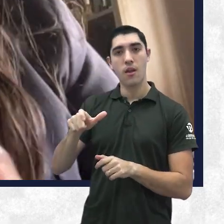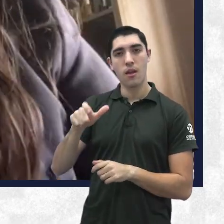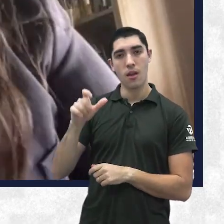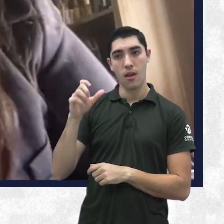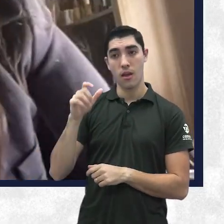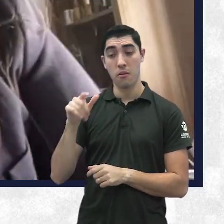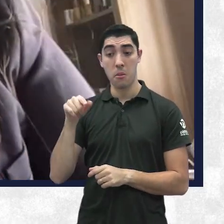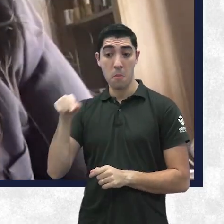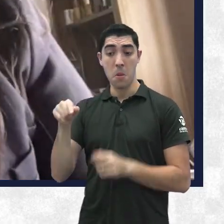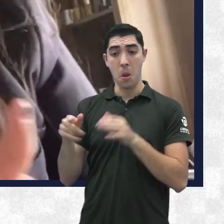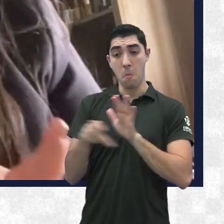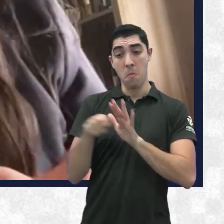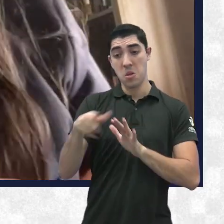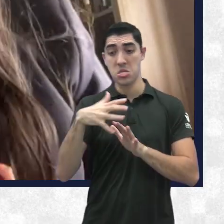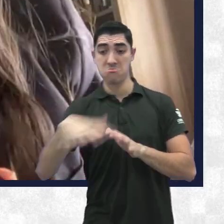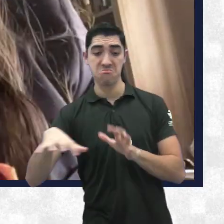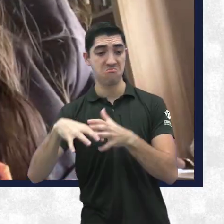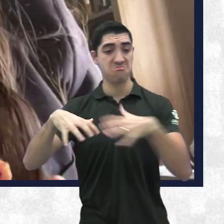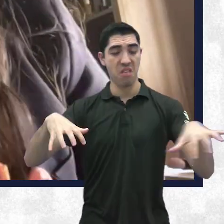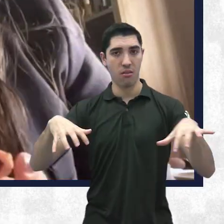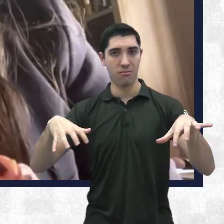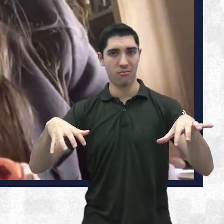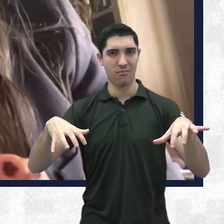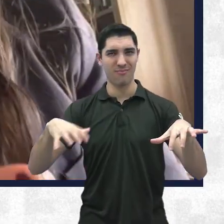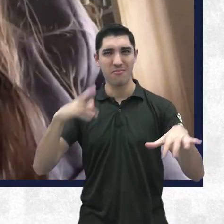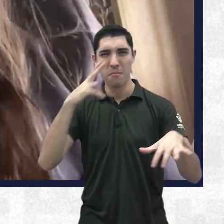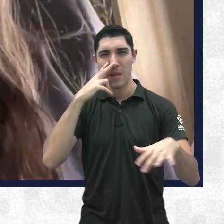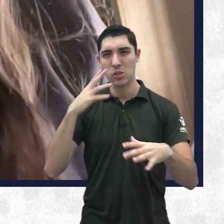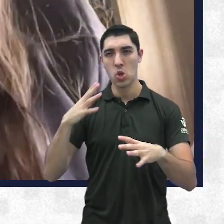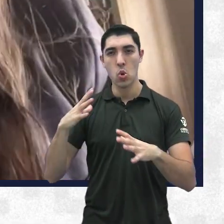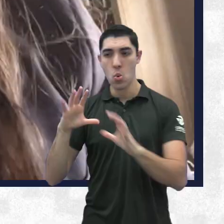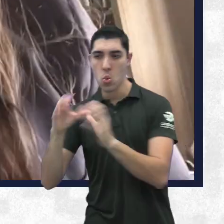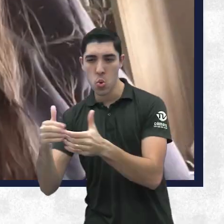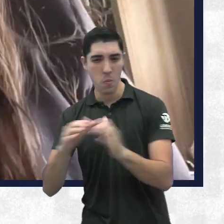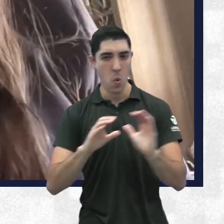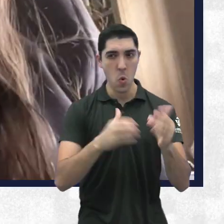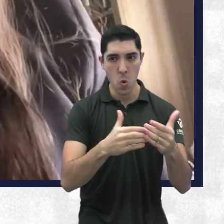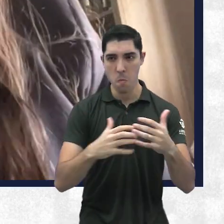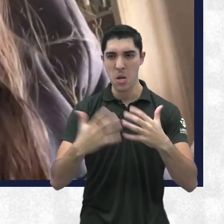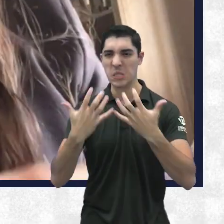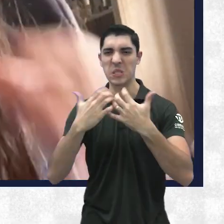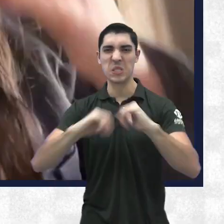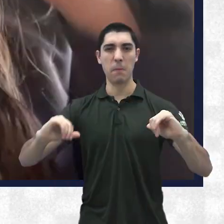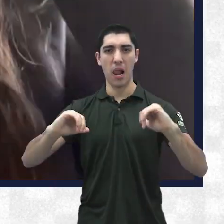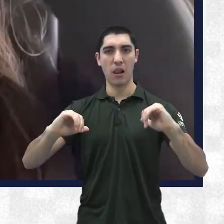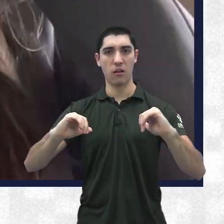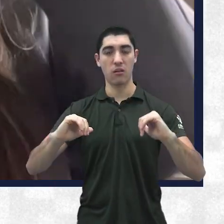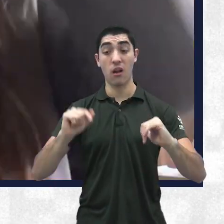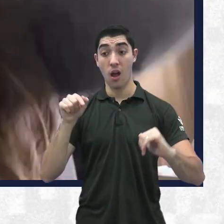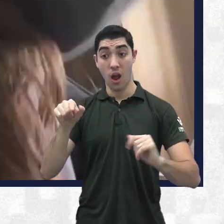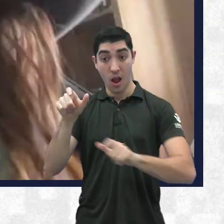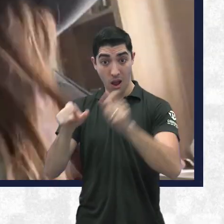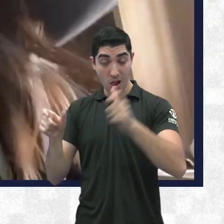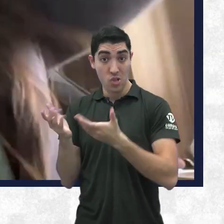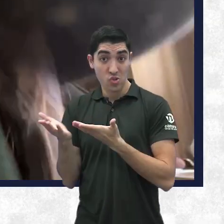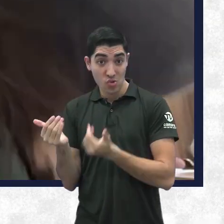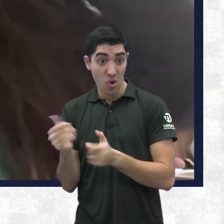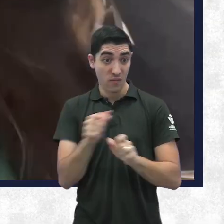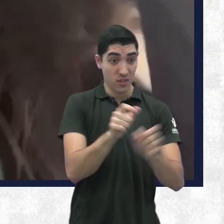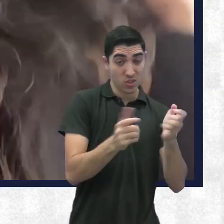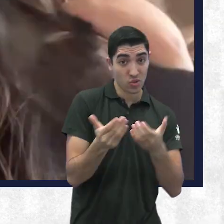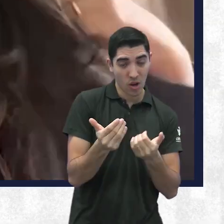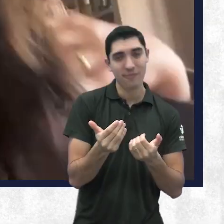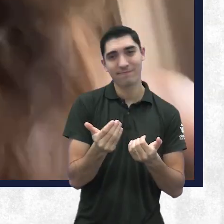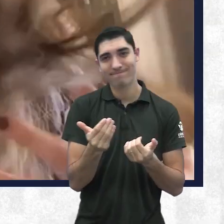ou tu tá de um lado ou tu tá do outro. E isso faz com que surjam os movimentos, faz com que os jovens